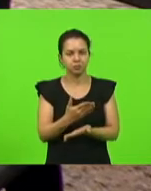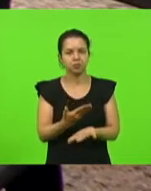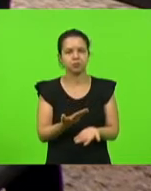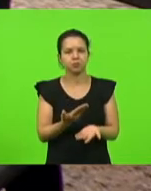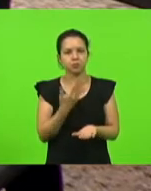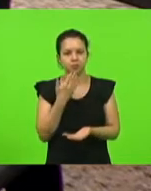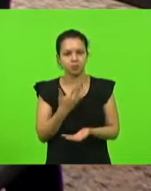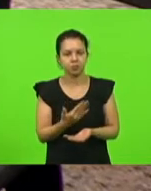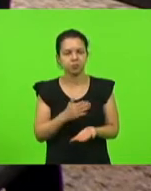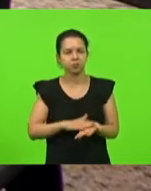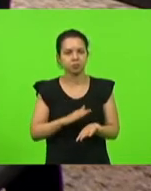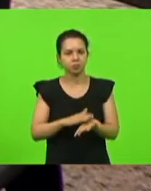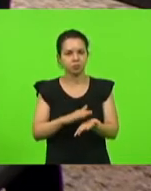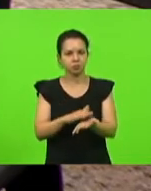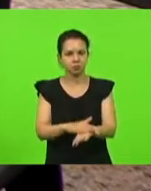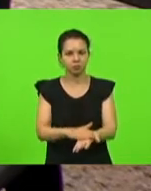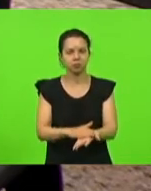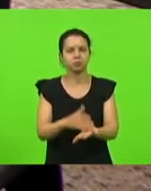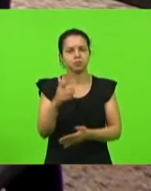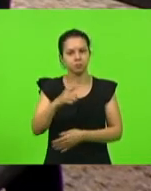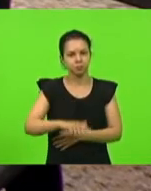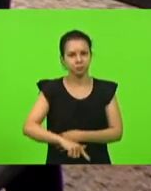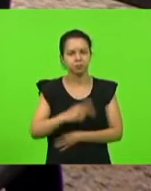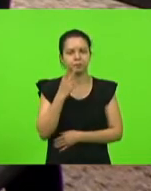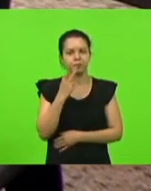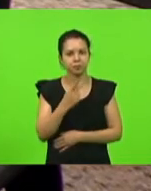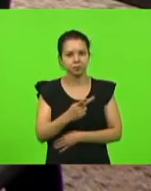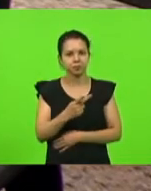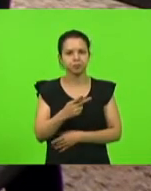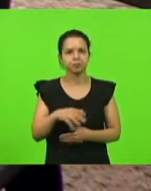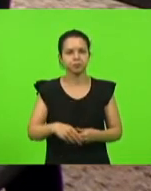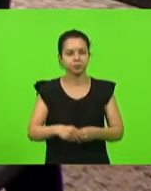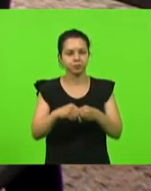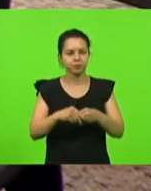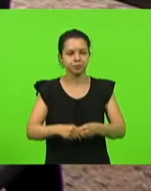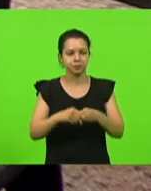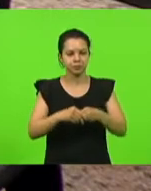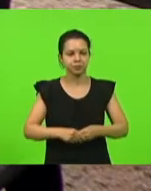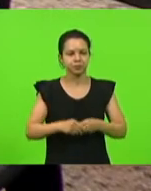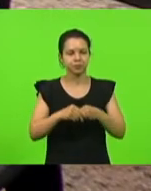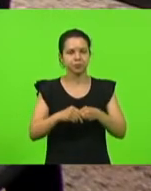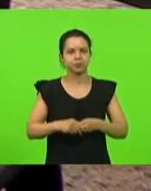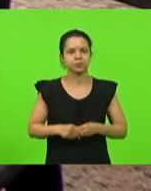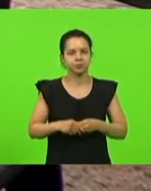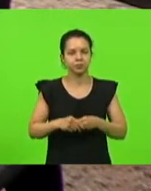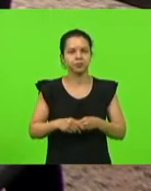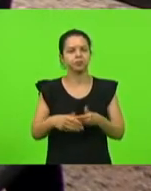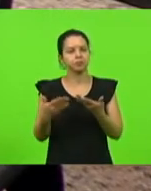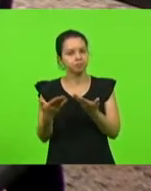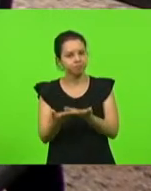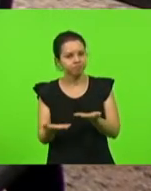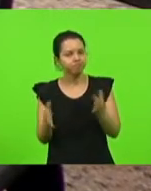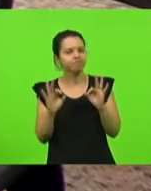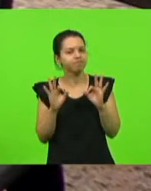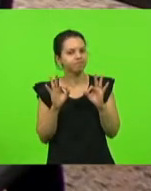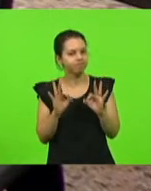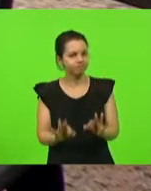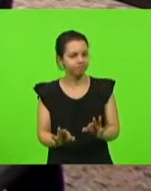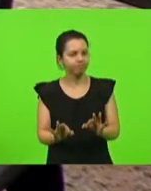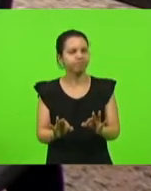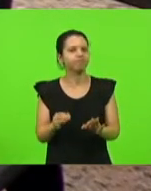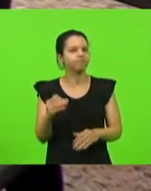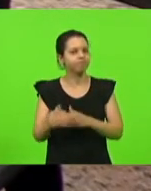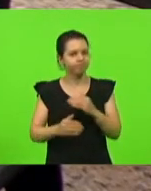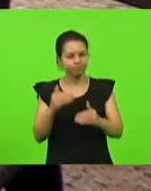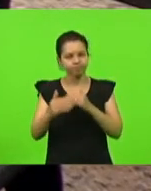e parabenizar, reforçar aqui os meus cumprimentos. E com certeza vai ser um grande avanço para o nosso país